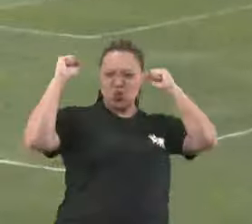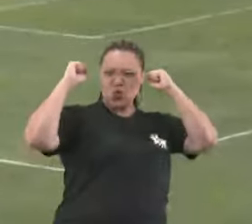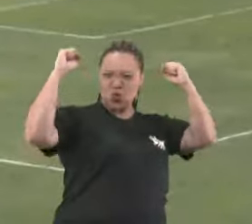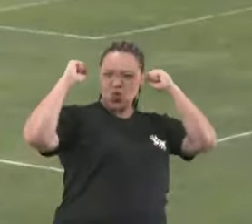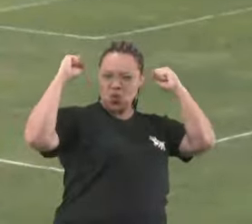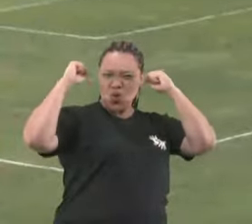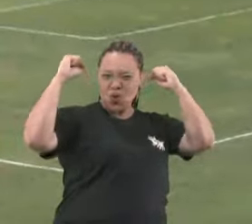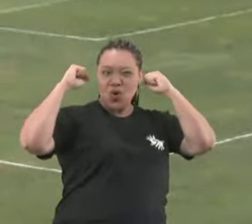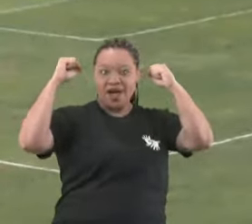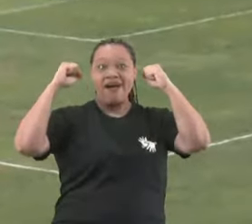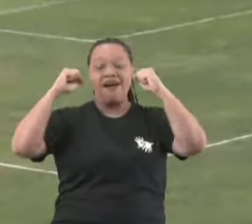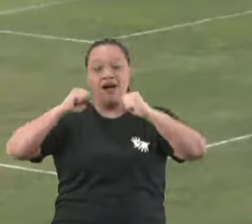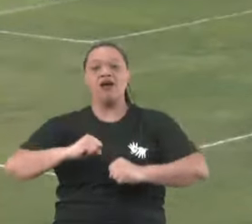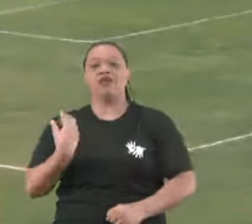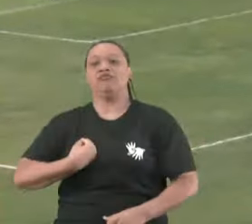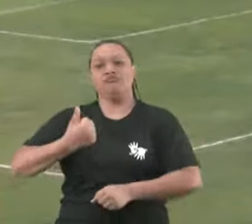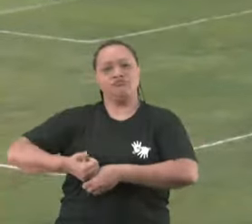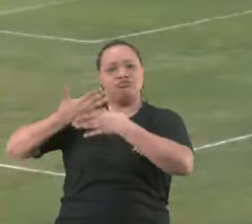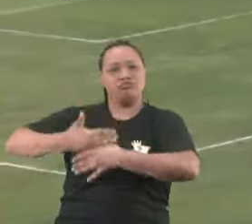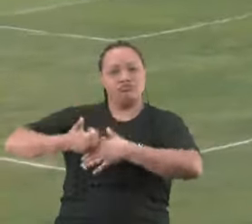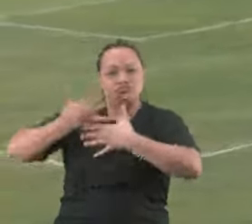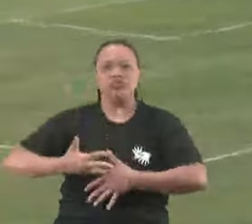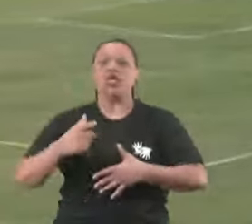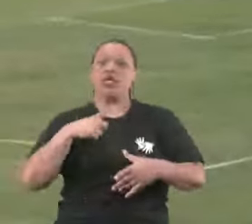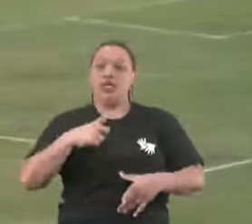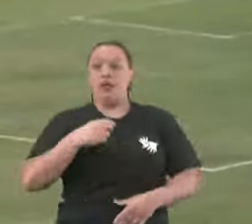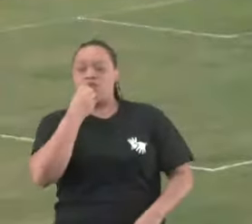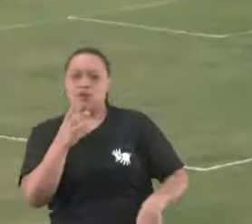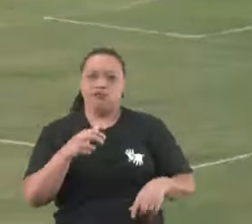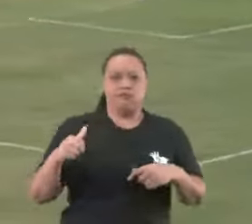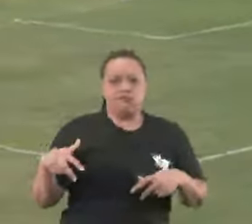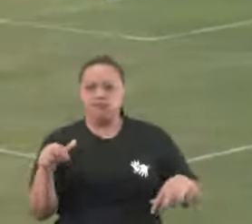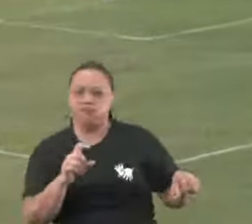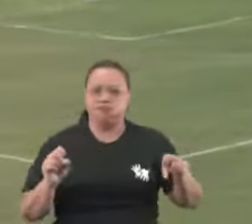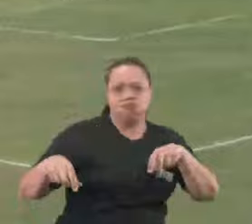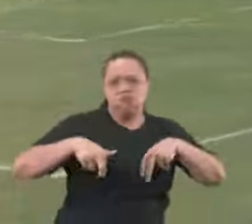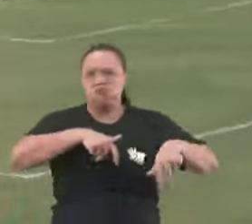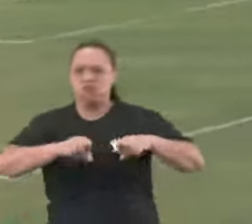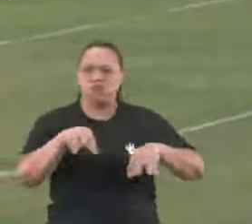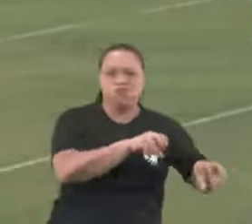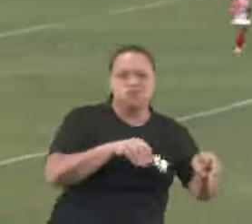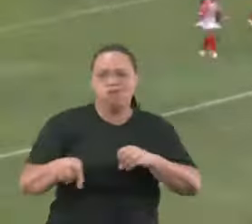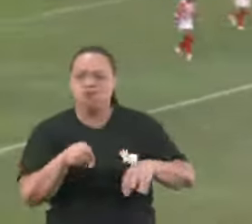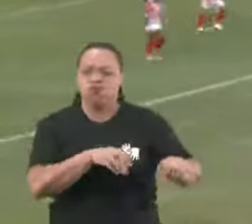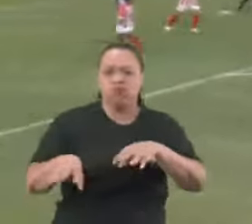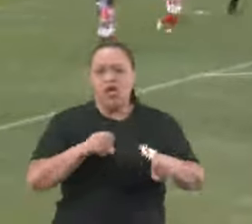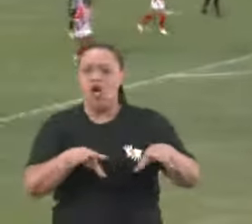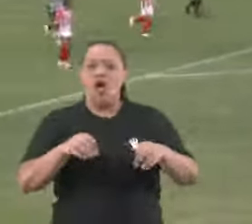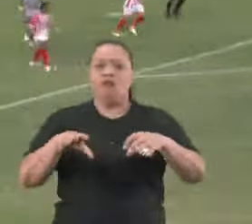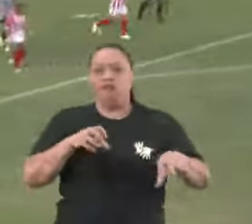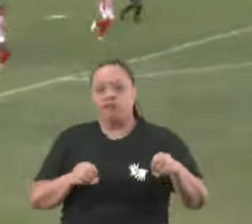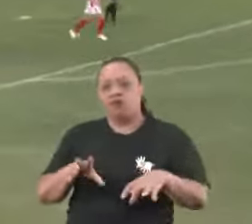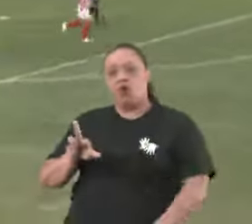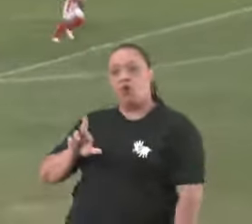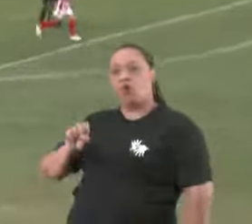para cima, vem com o Hereda do lado direito. Fez bonita finta, sacudiu na área. Corte por baixo ali do Rony.